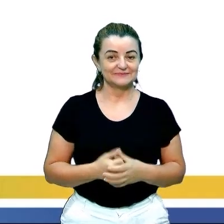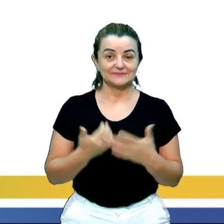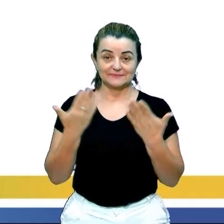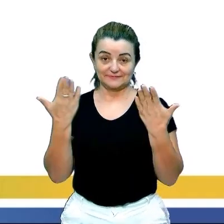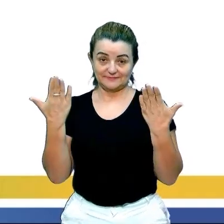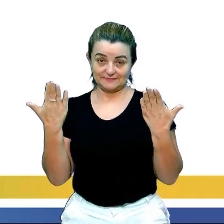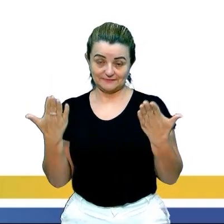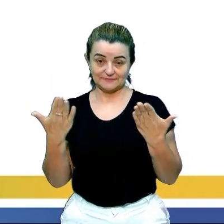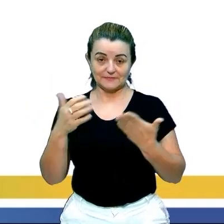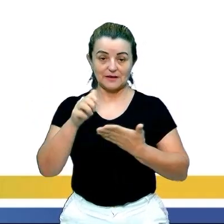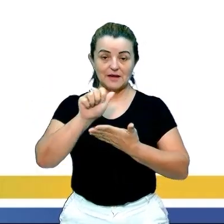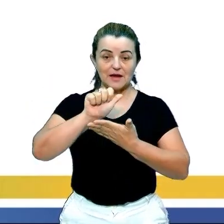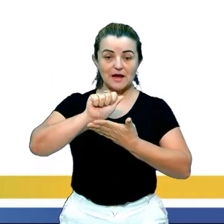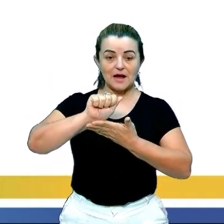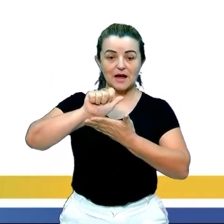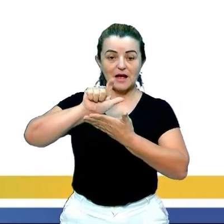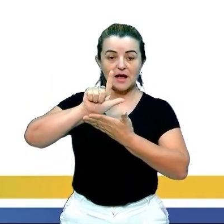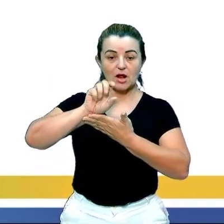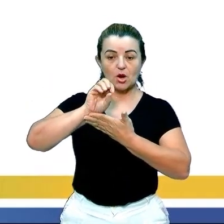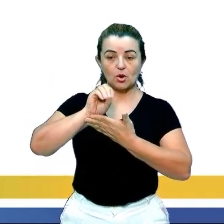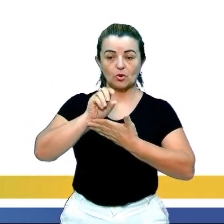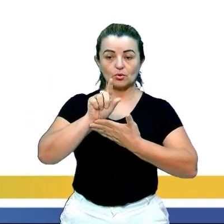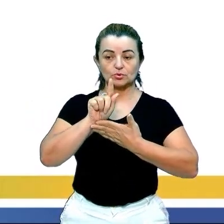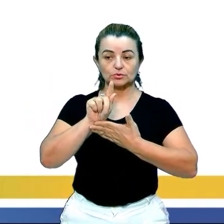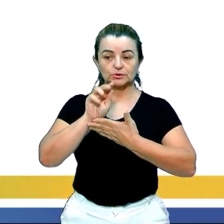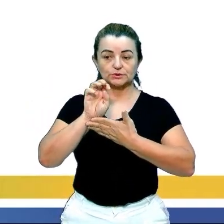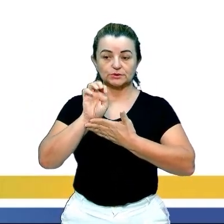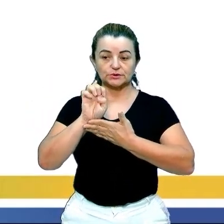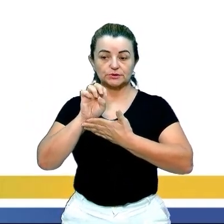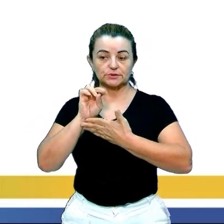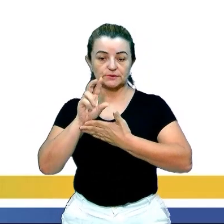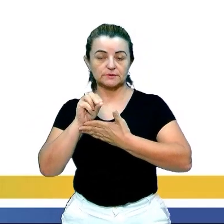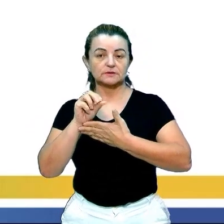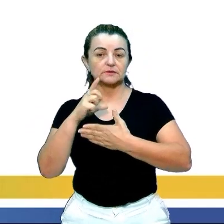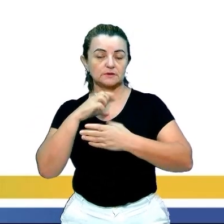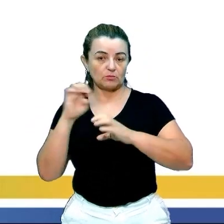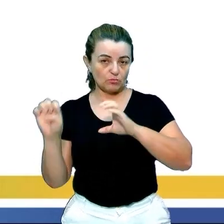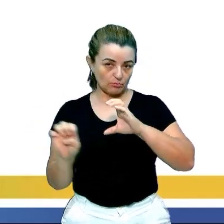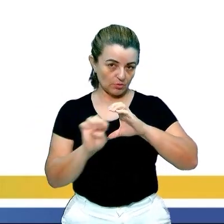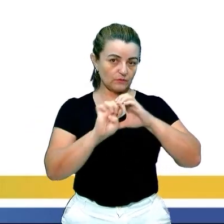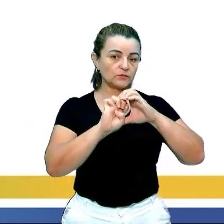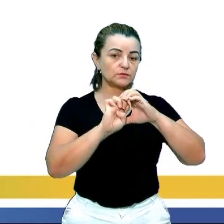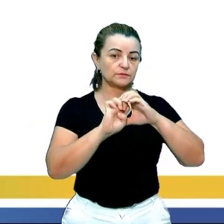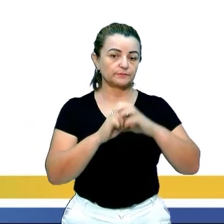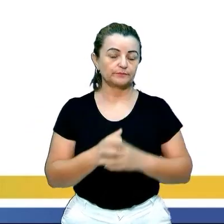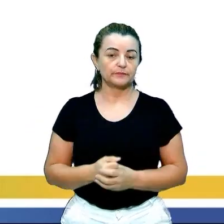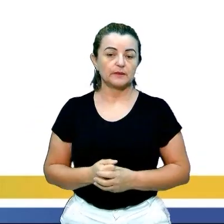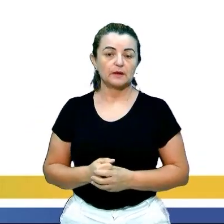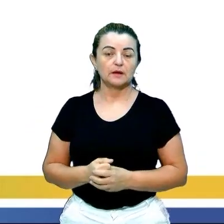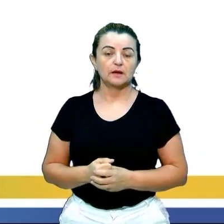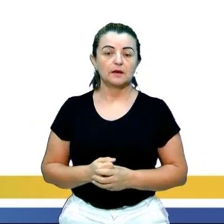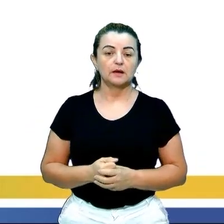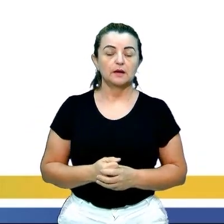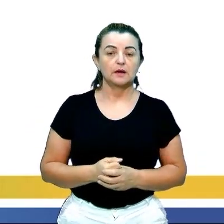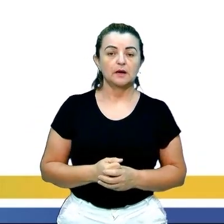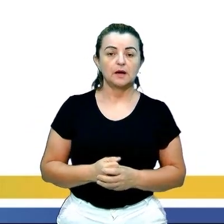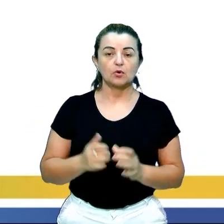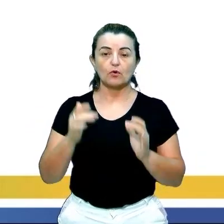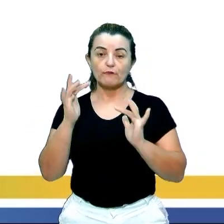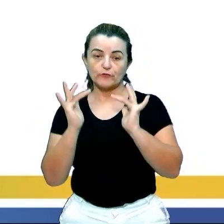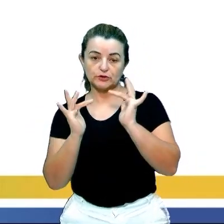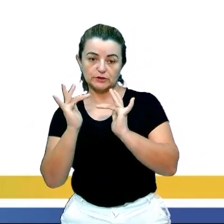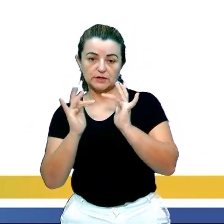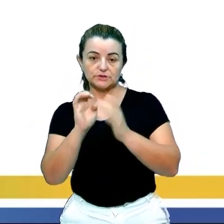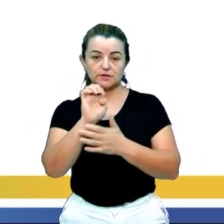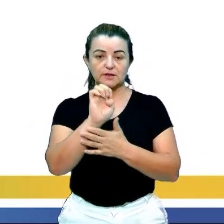Então, os halogênios aí são os elementos que têm maior afinidade eletrônica. Por falar em afinidade